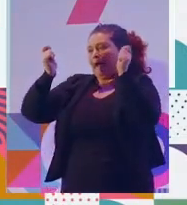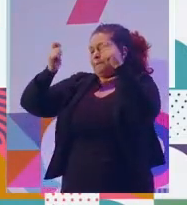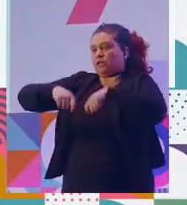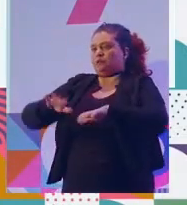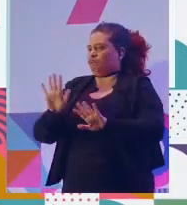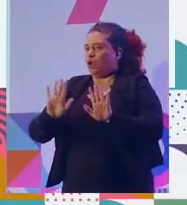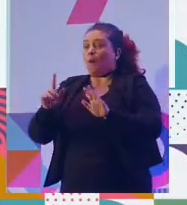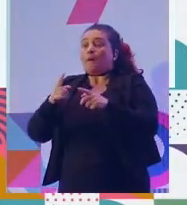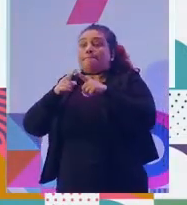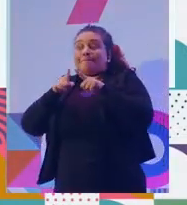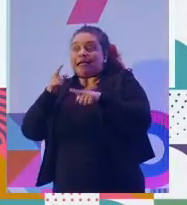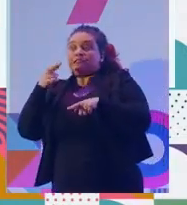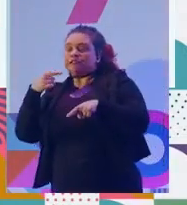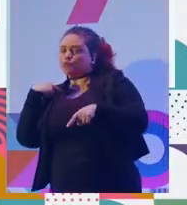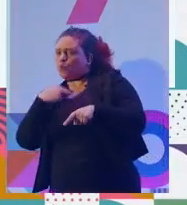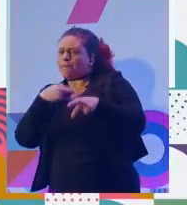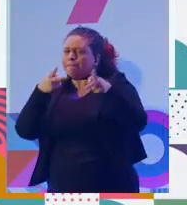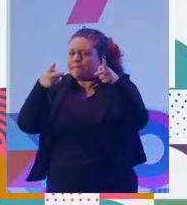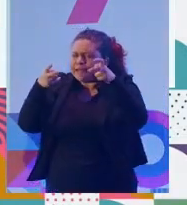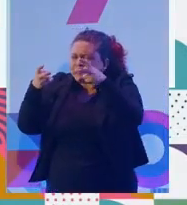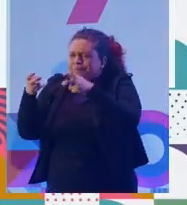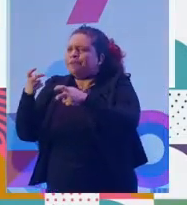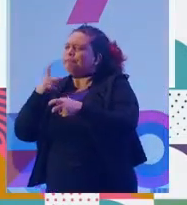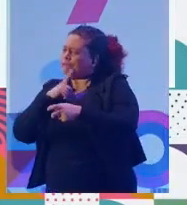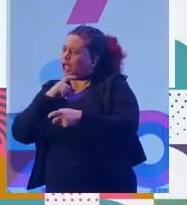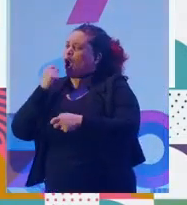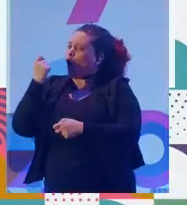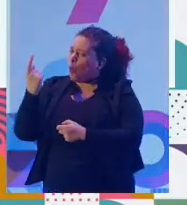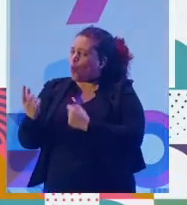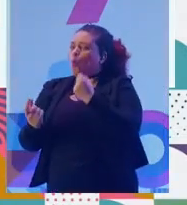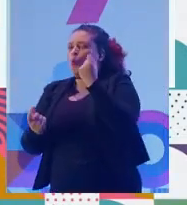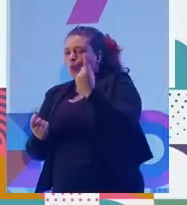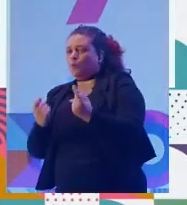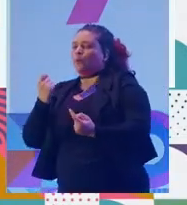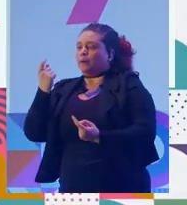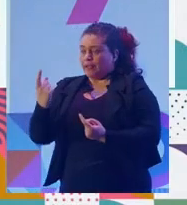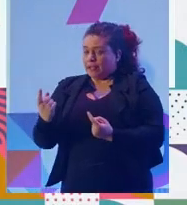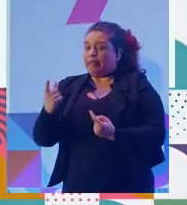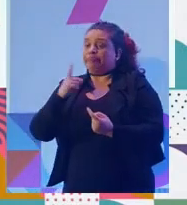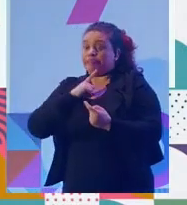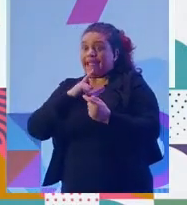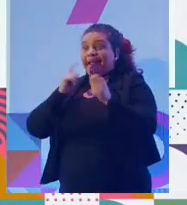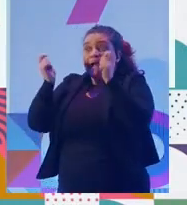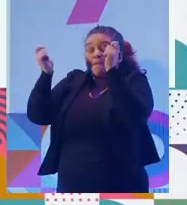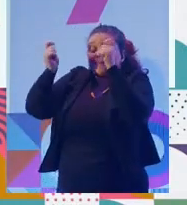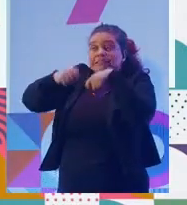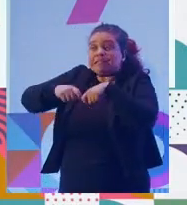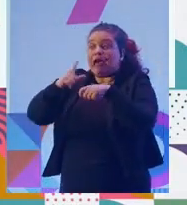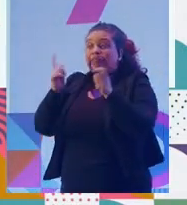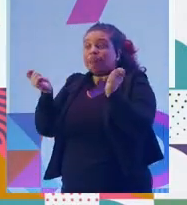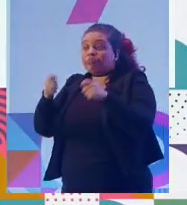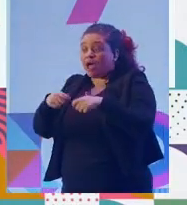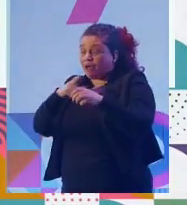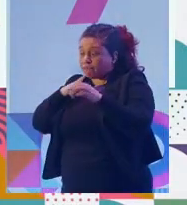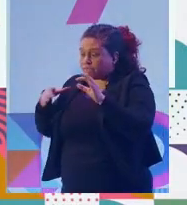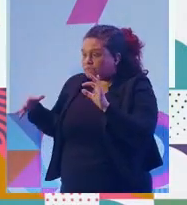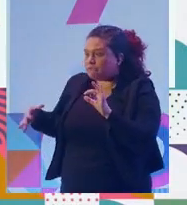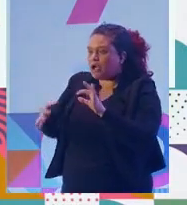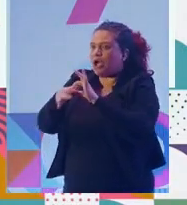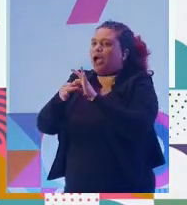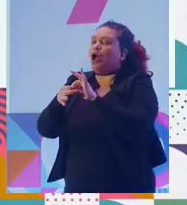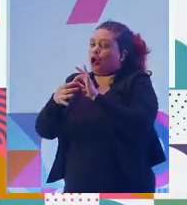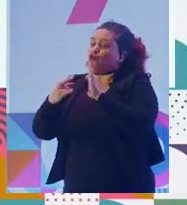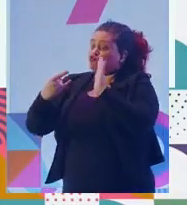identificou algumas. Em si, é que é a capacidade de integrar e implementar software de